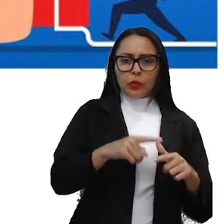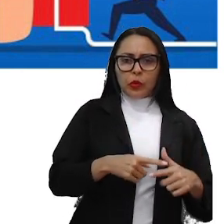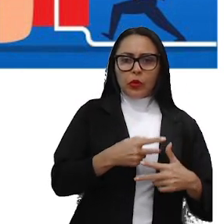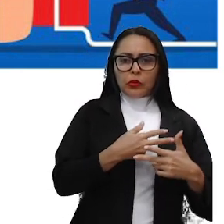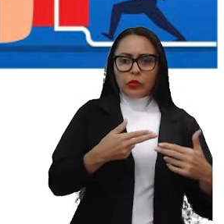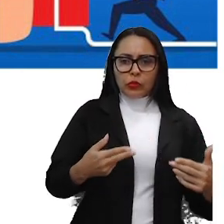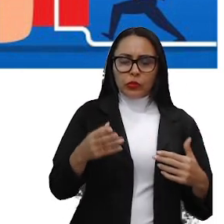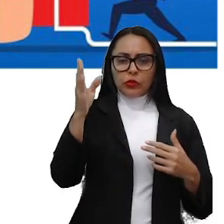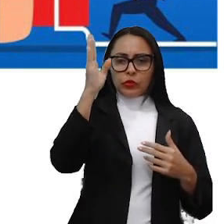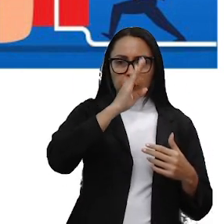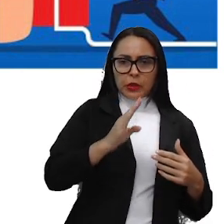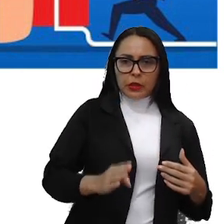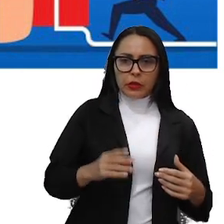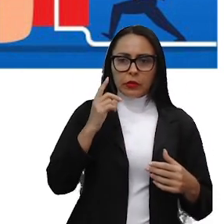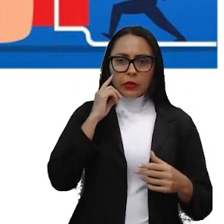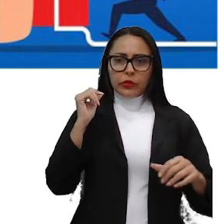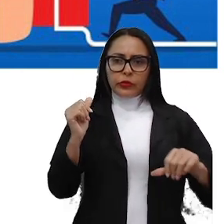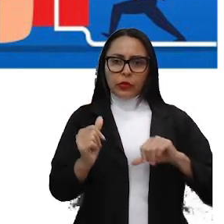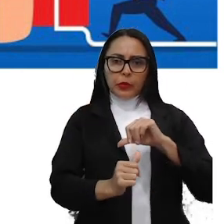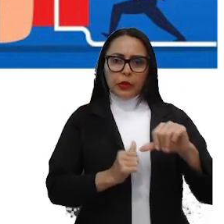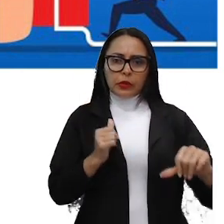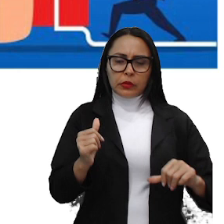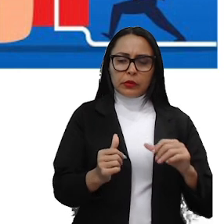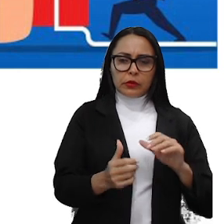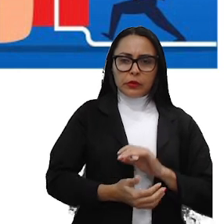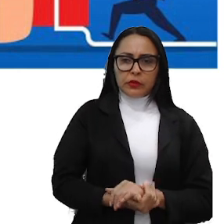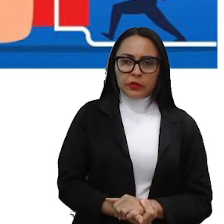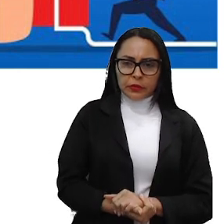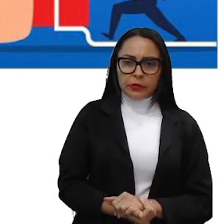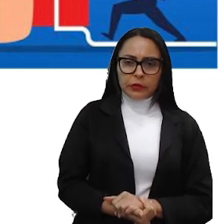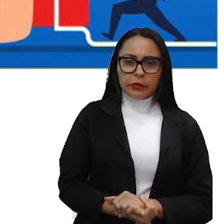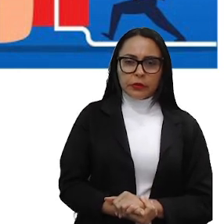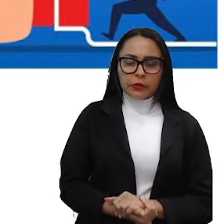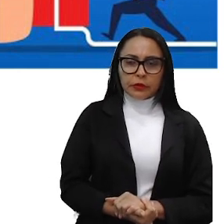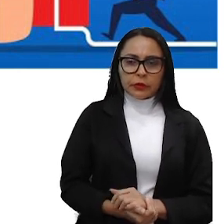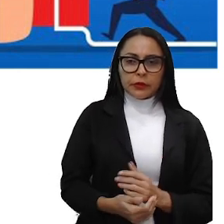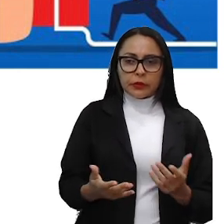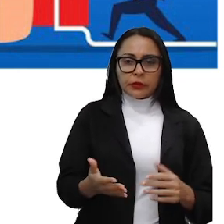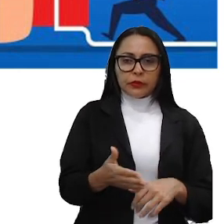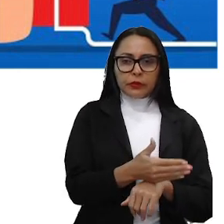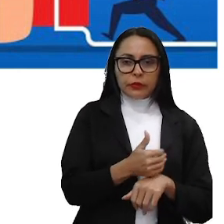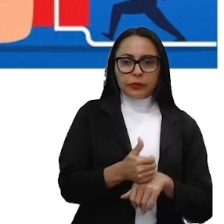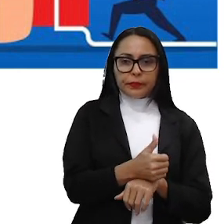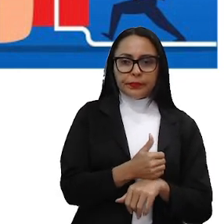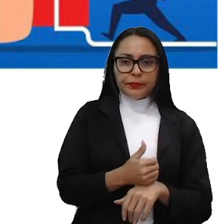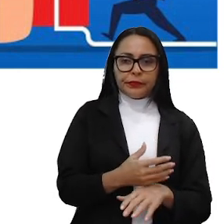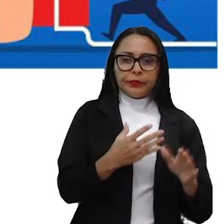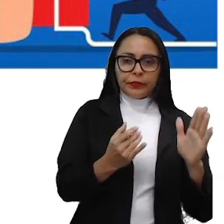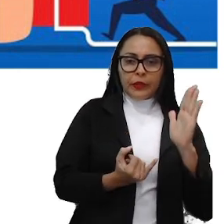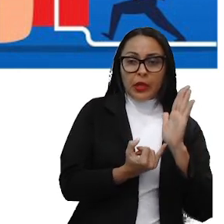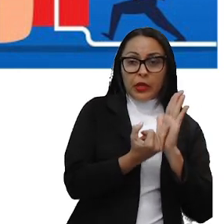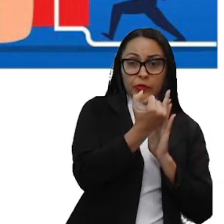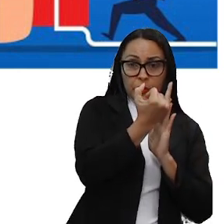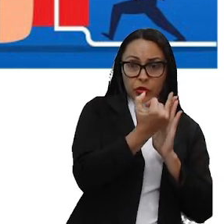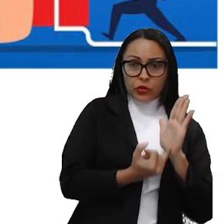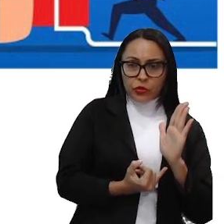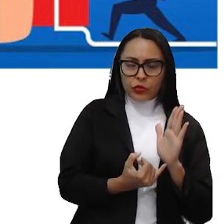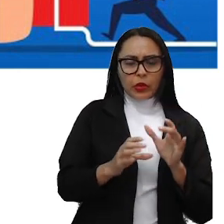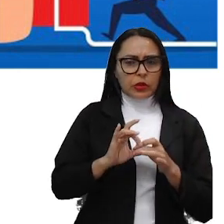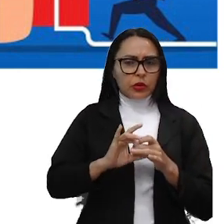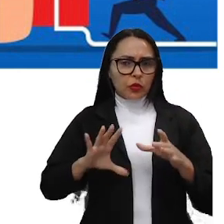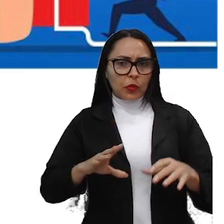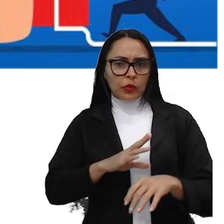no Brasil, transformando-se no principal gargalo da logística de distribuição, destacando a qualidade da infraestrutura disponível